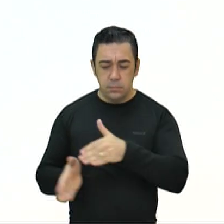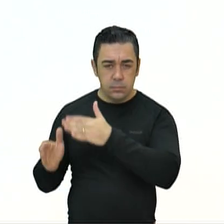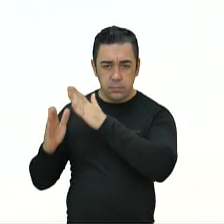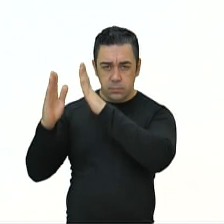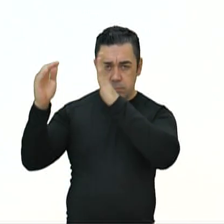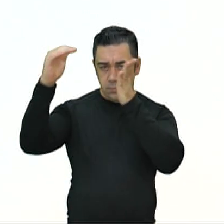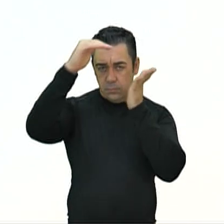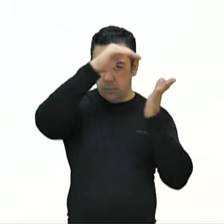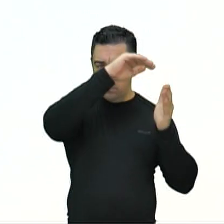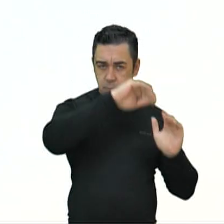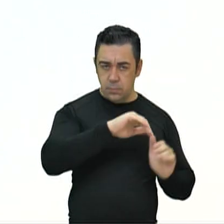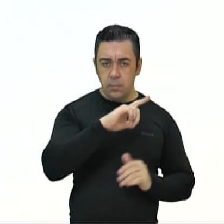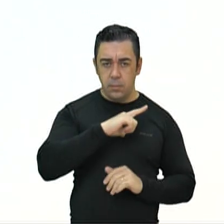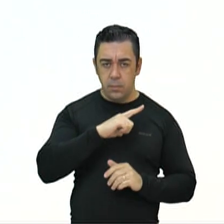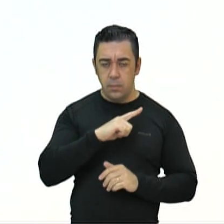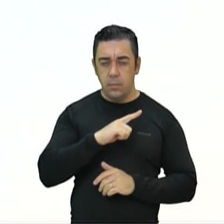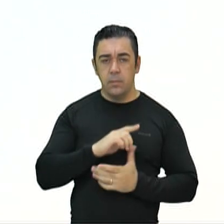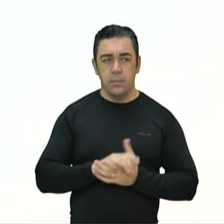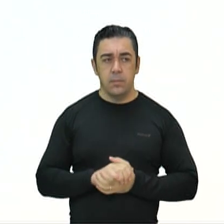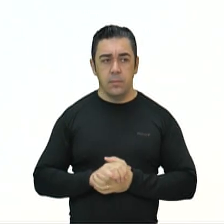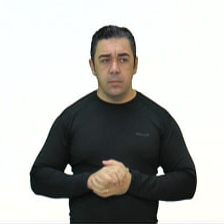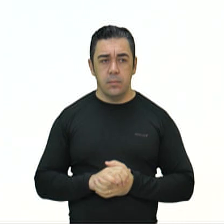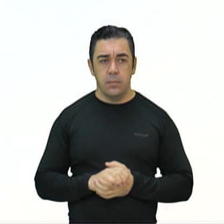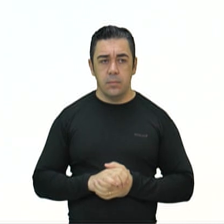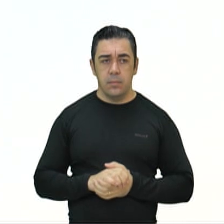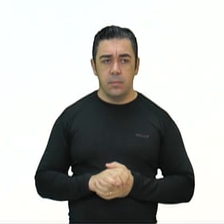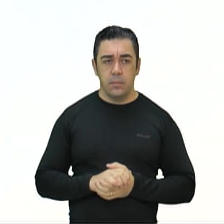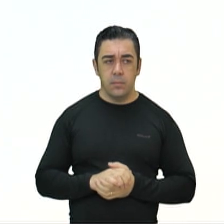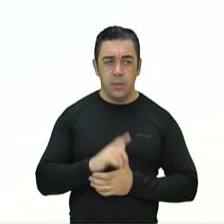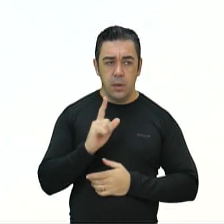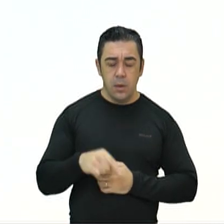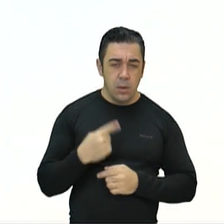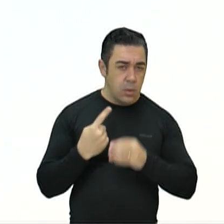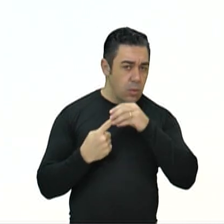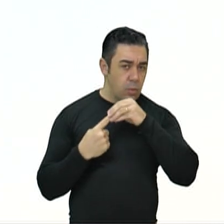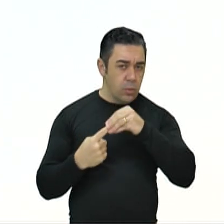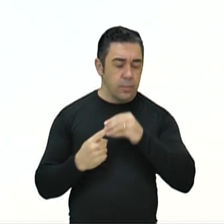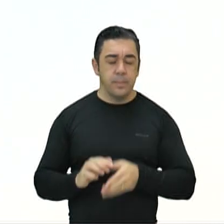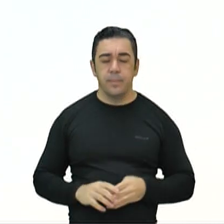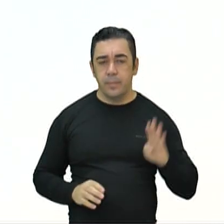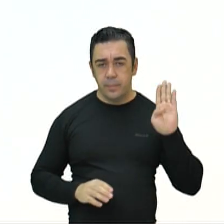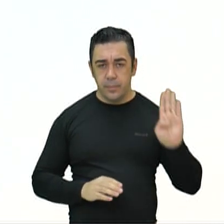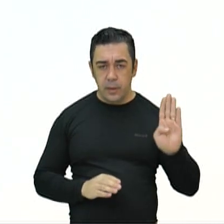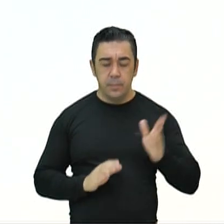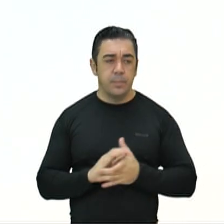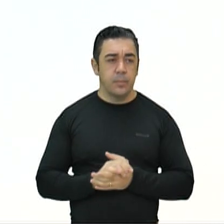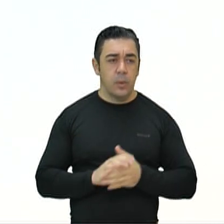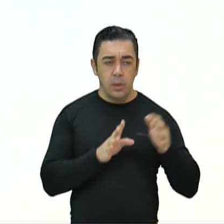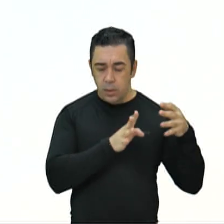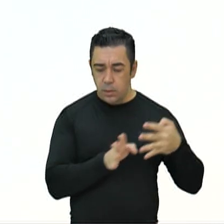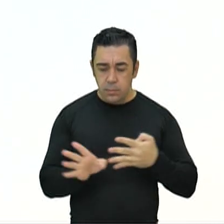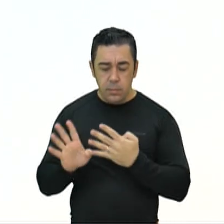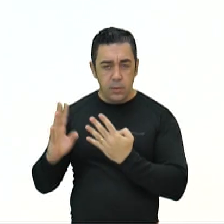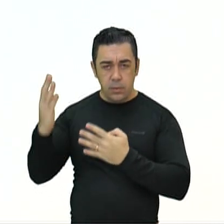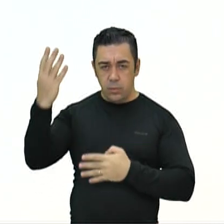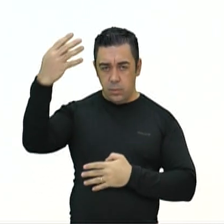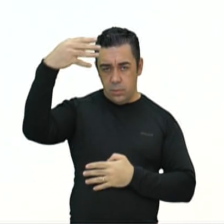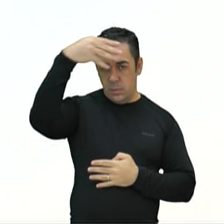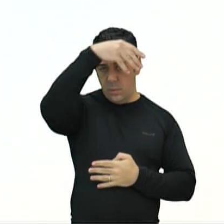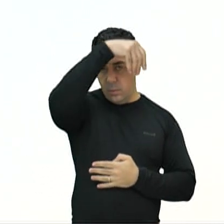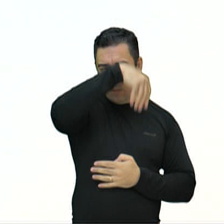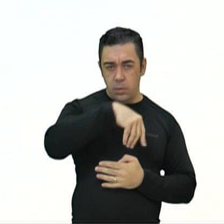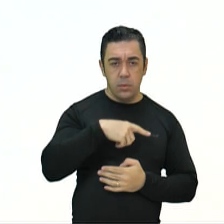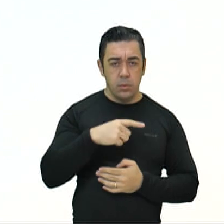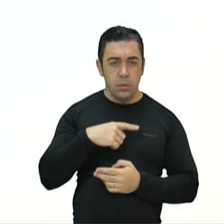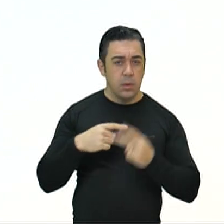da corrente. O caminho da passagem da corrente é único. E a letra B, o caminho que permite a passagem da corrente tem